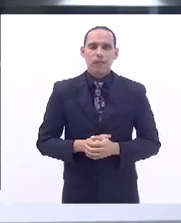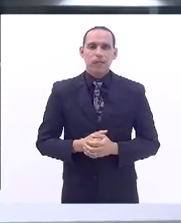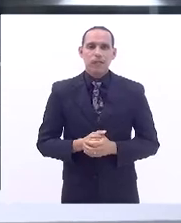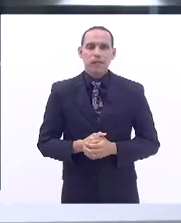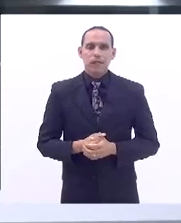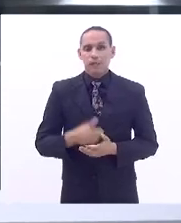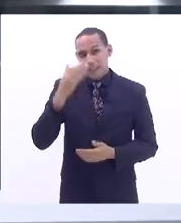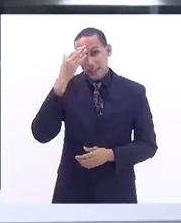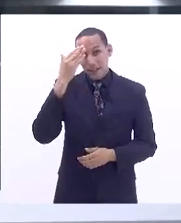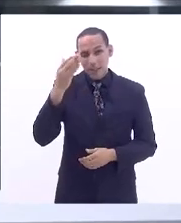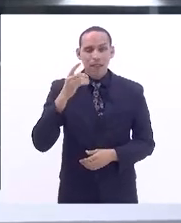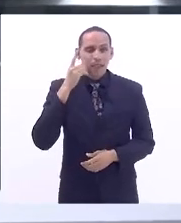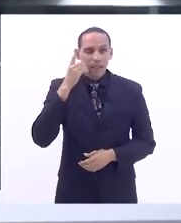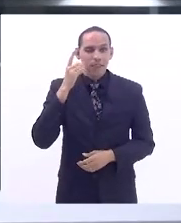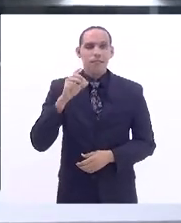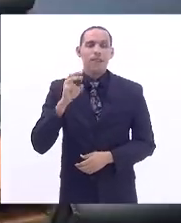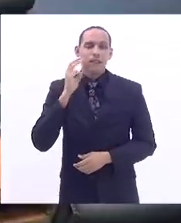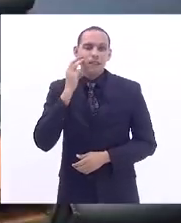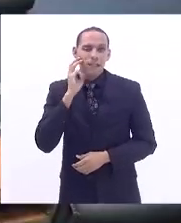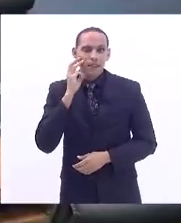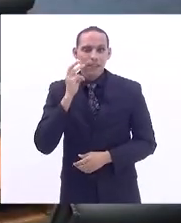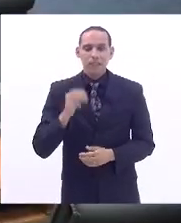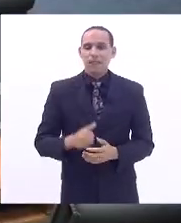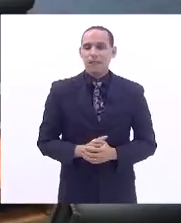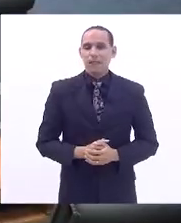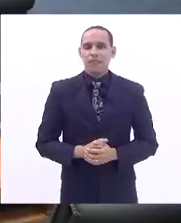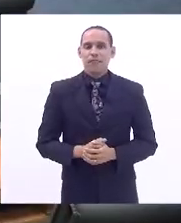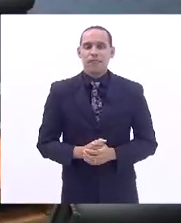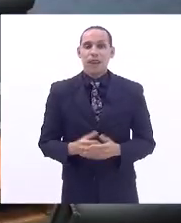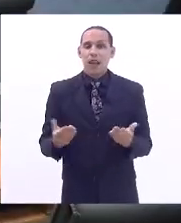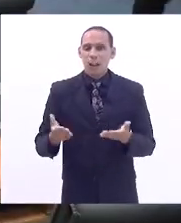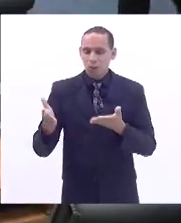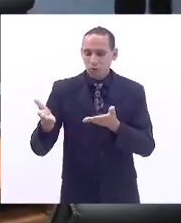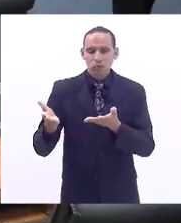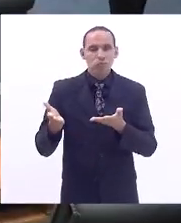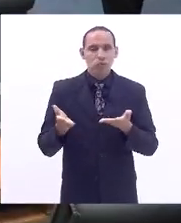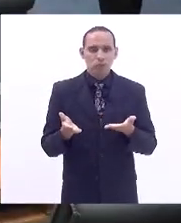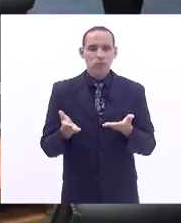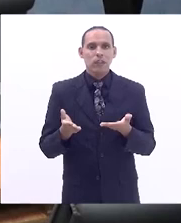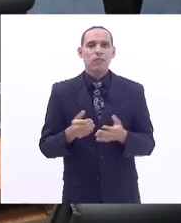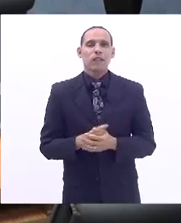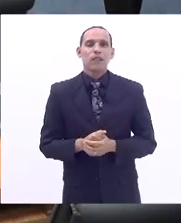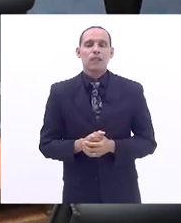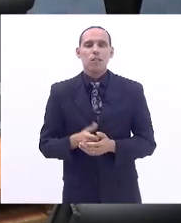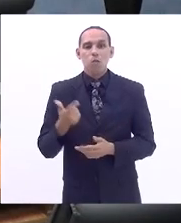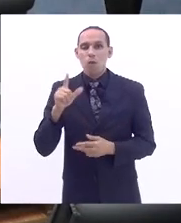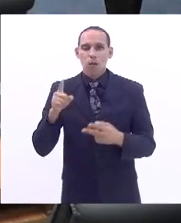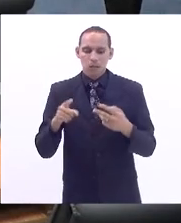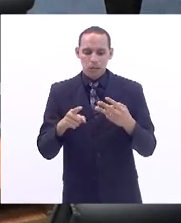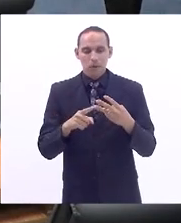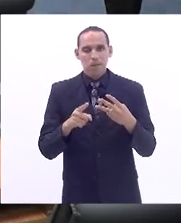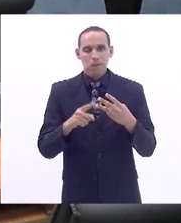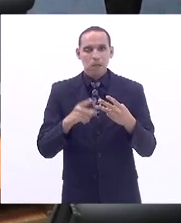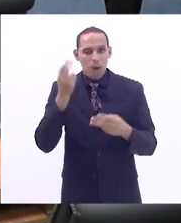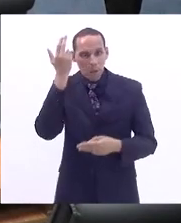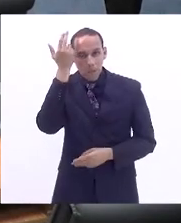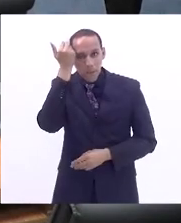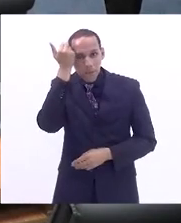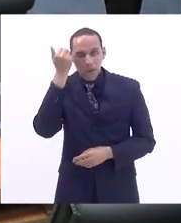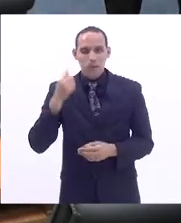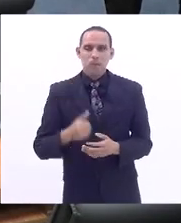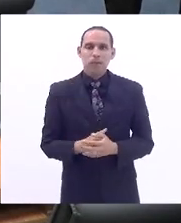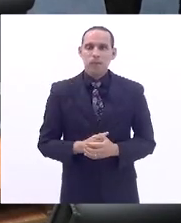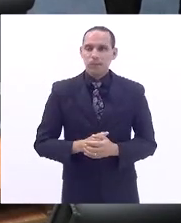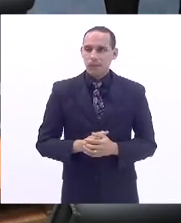é obrigada a deputado waldeck chama agora o próximo inscrito Deputado Eliomar Coelho